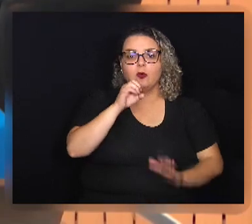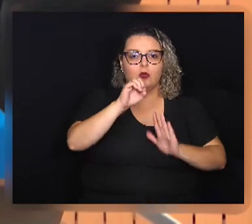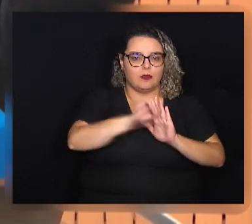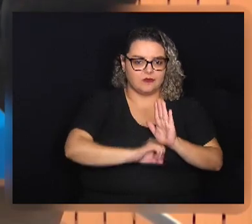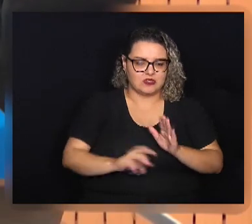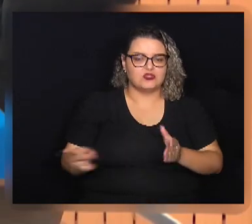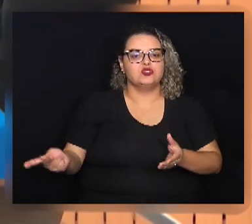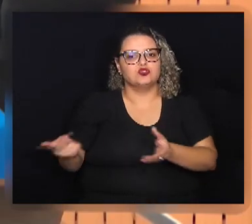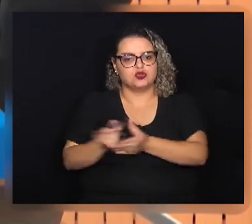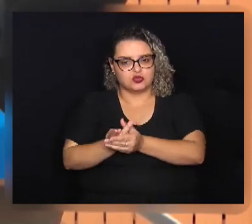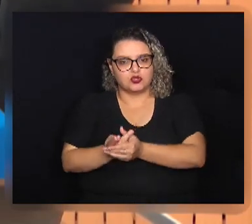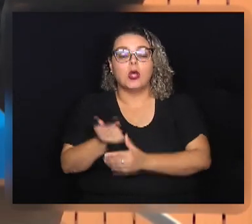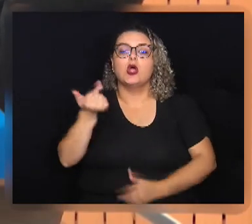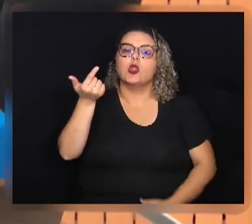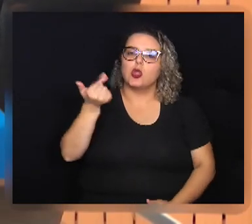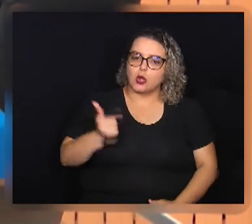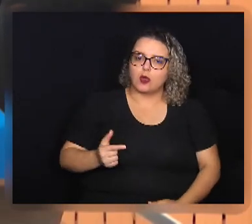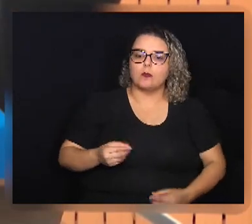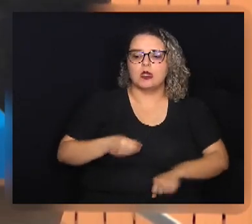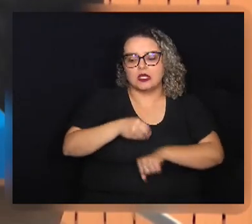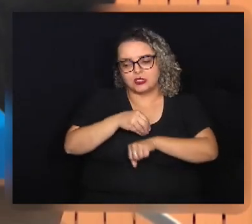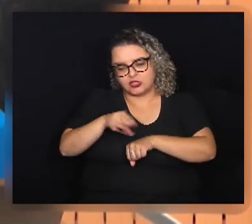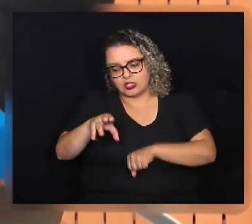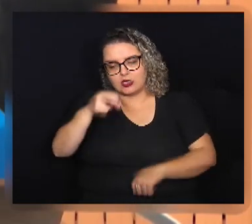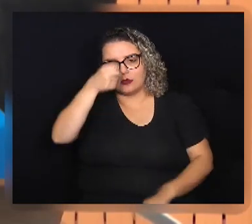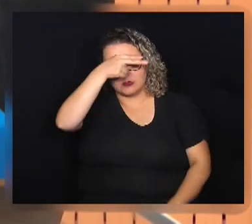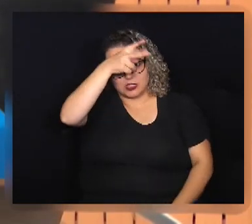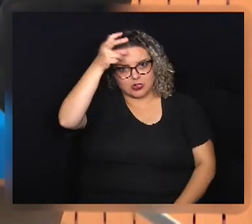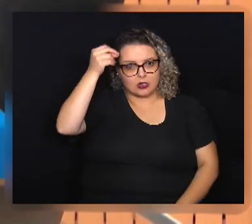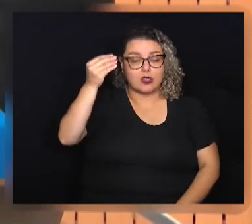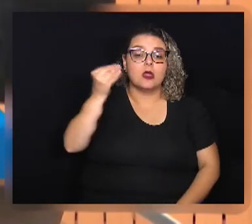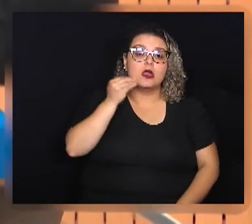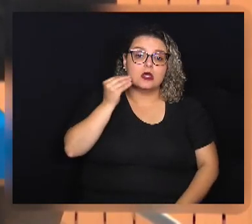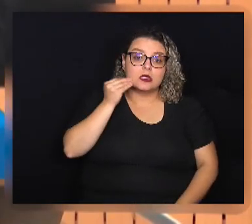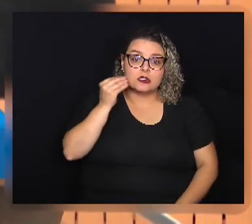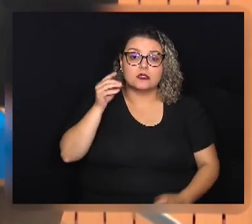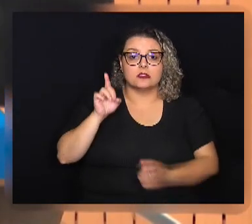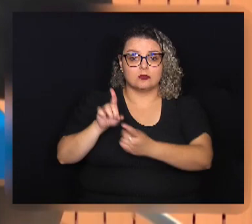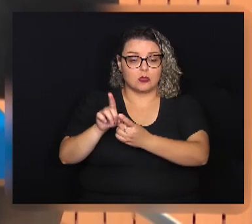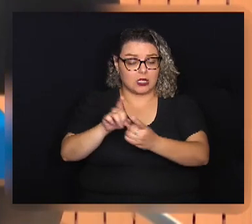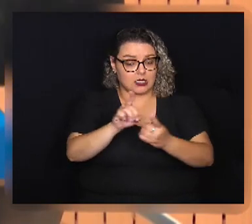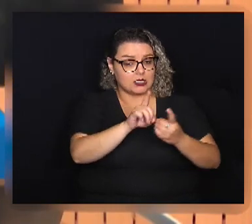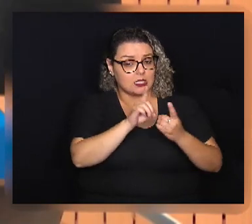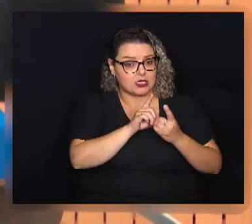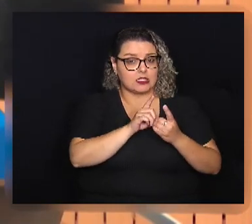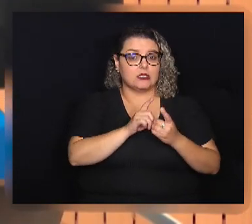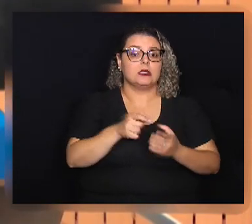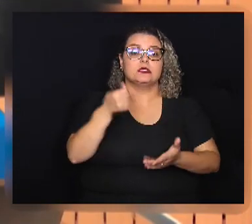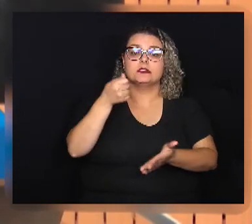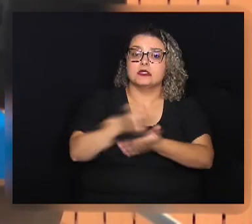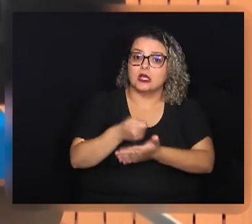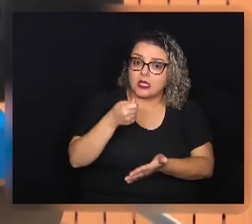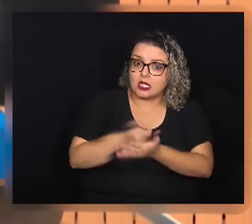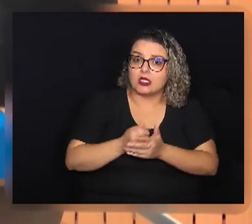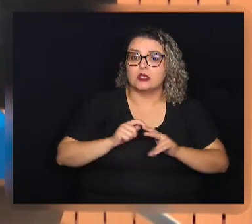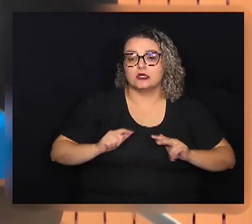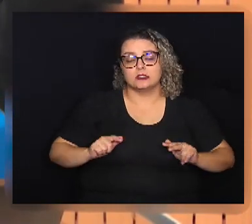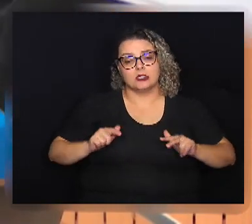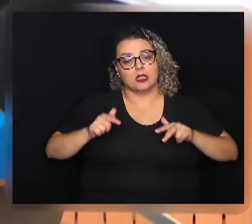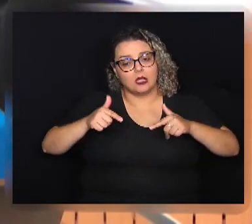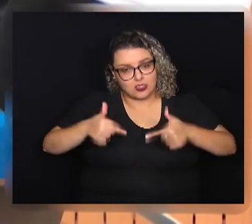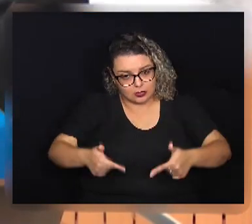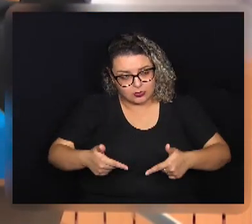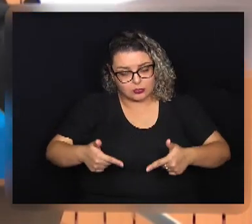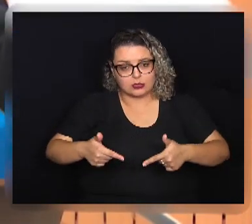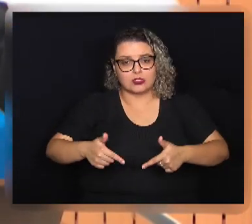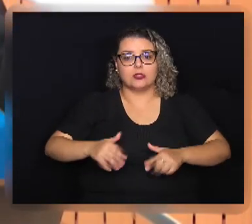será, mais uma vez, encaminhado ao Prefeito, tentando atender essa exigência, essa luta dos moradores, que é